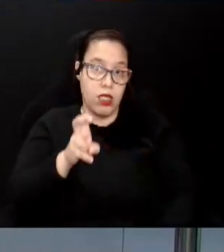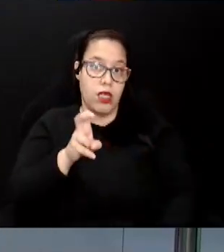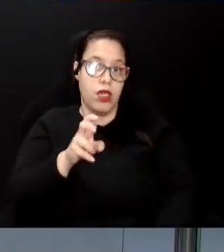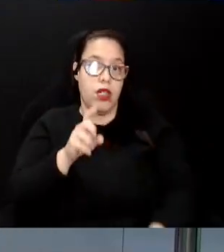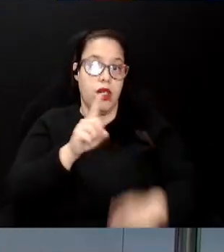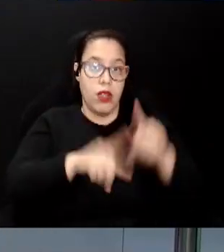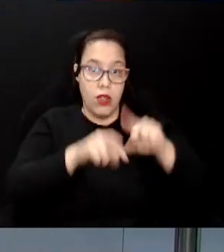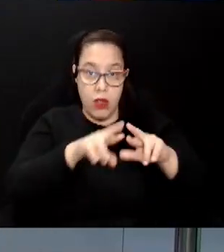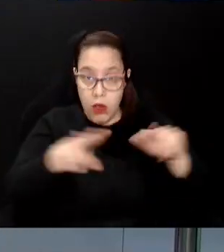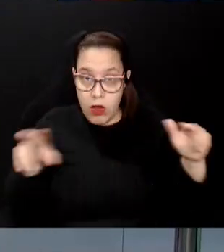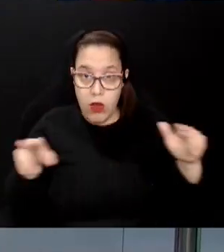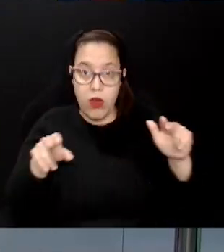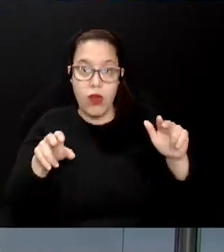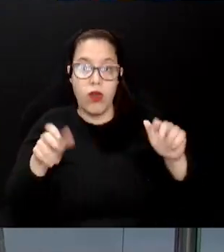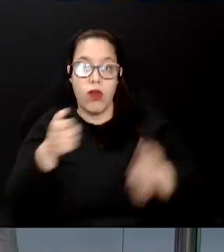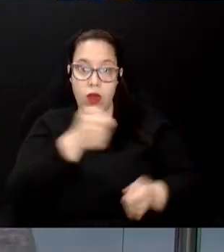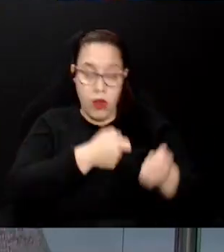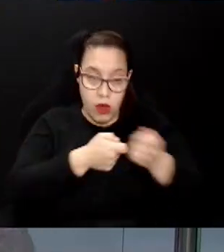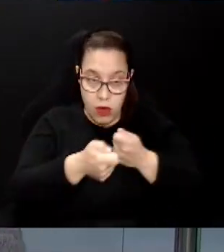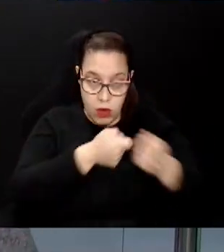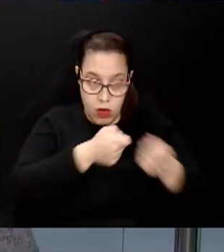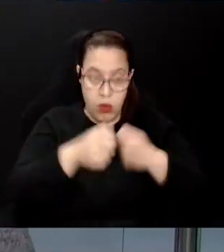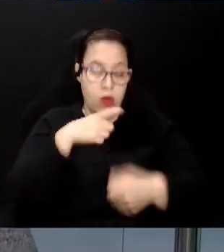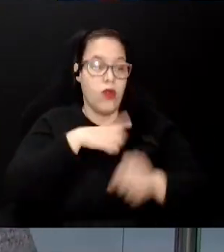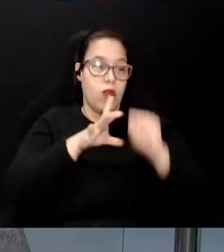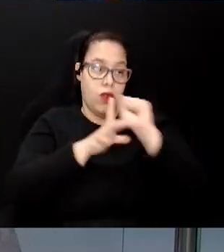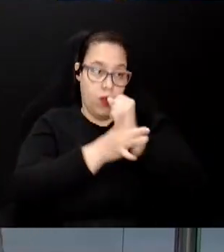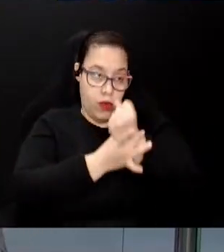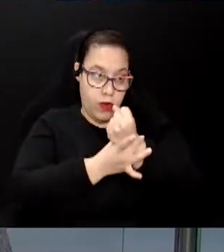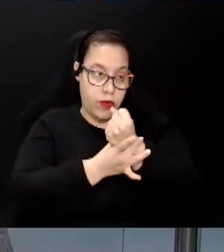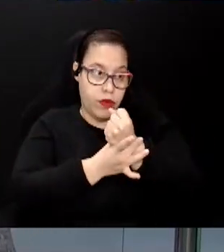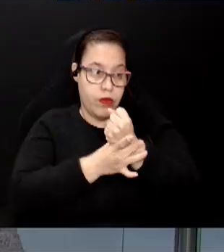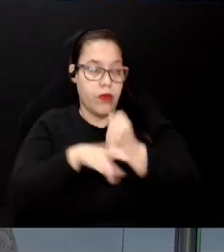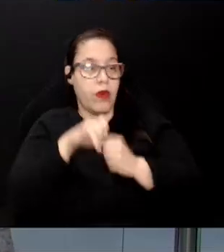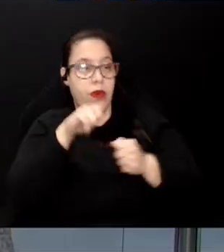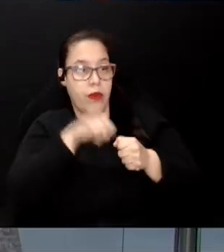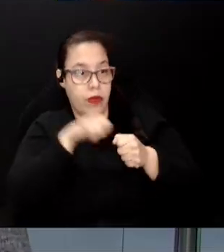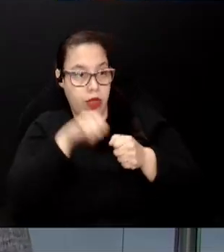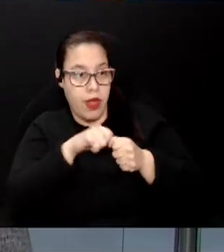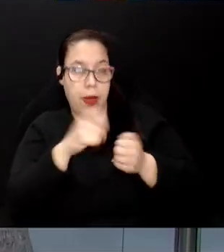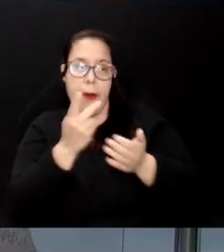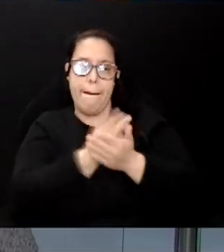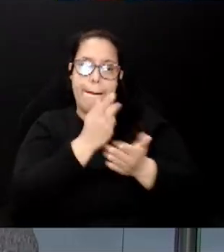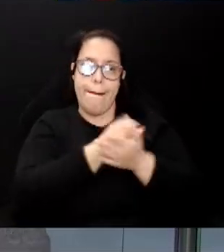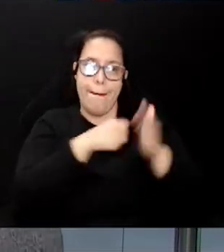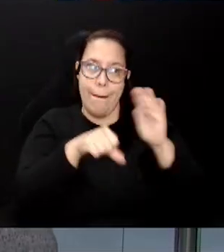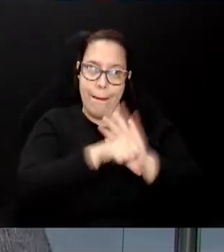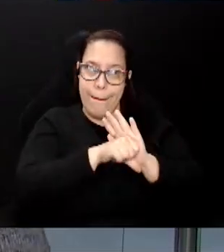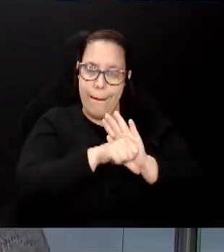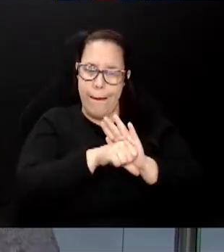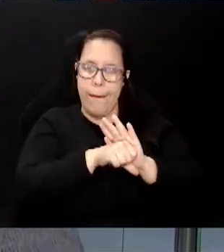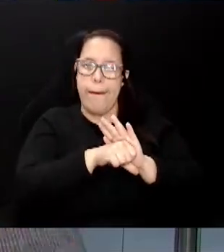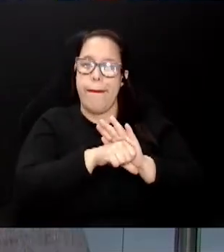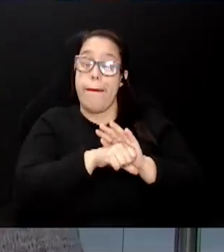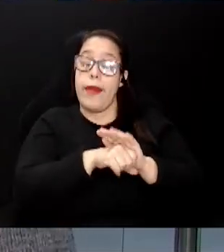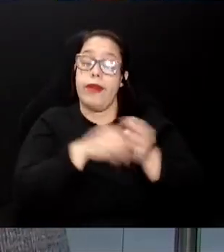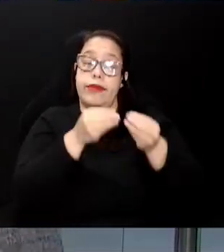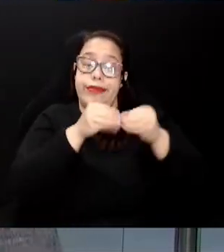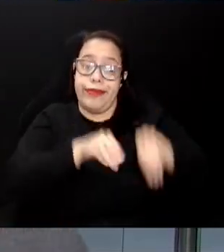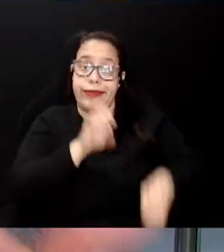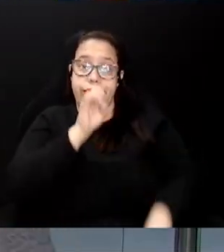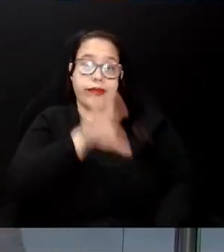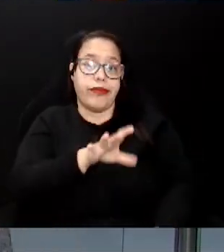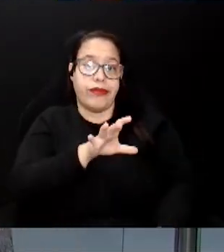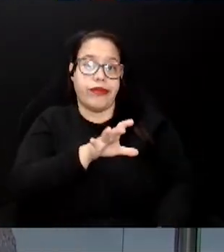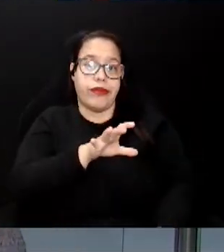isso é dimensionado para que você tenha segurança. Se você faz de uma forma clandestina e irregular, você está prejudicando não só o furto da energia,